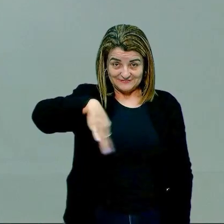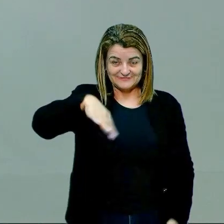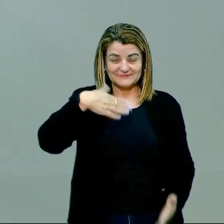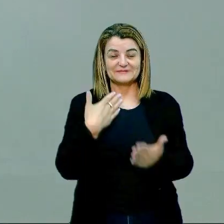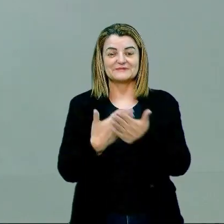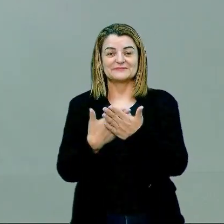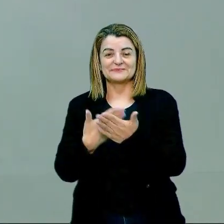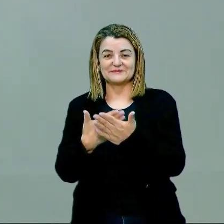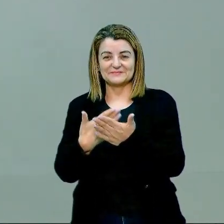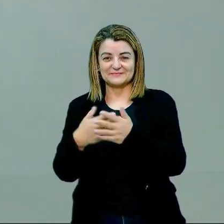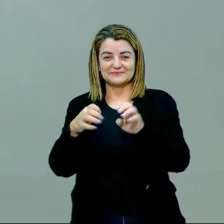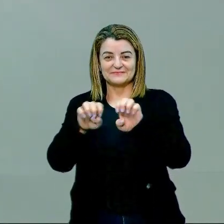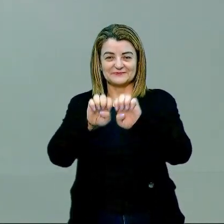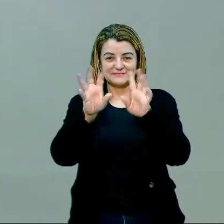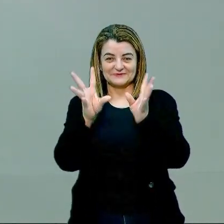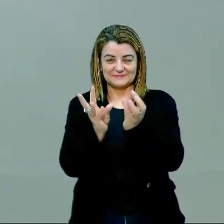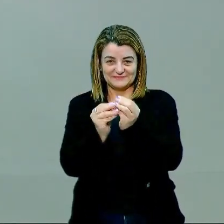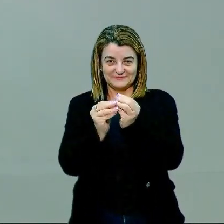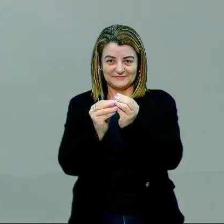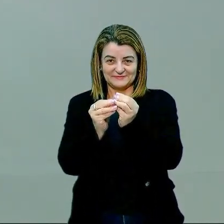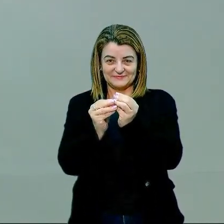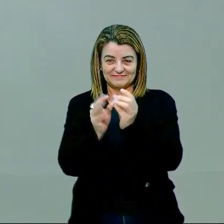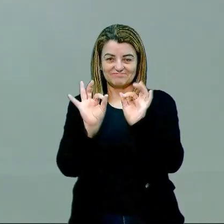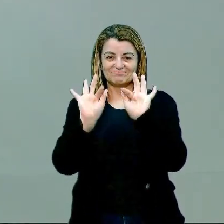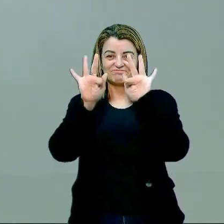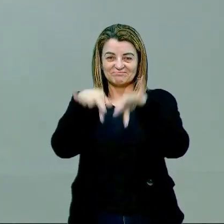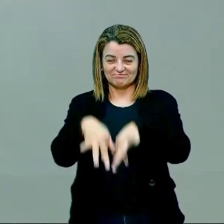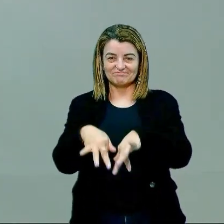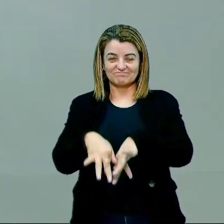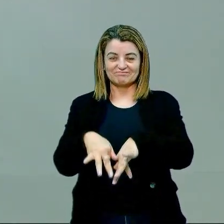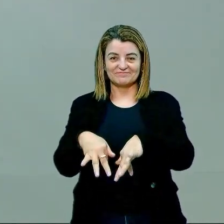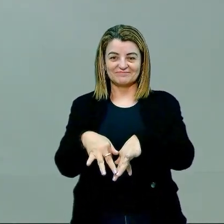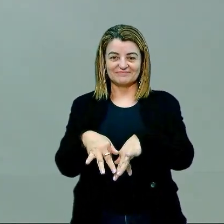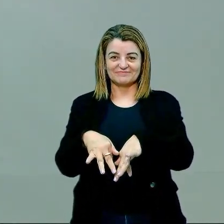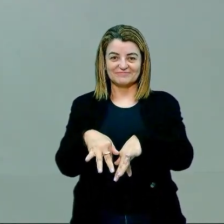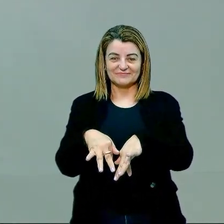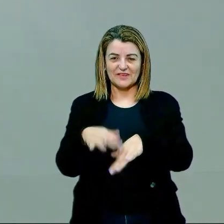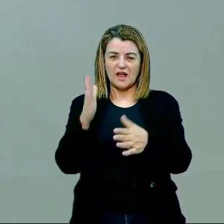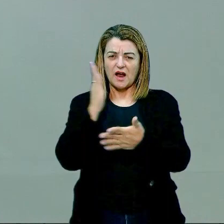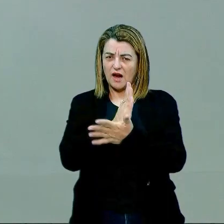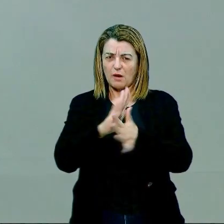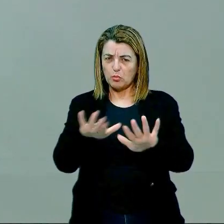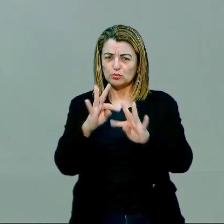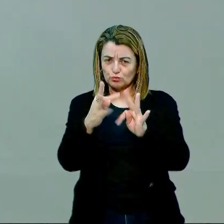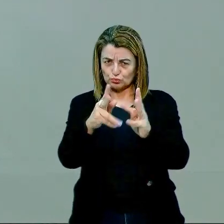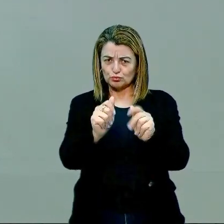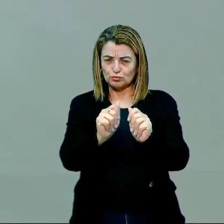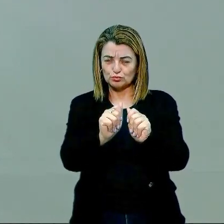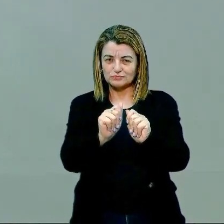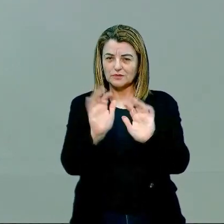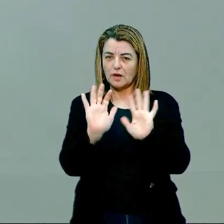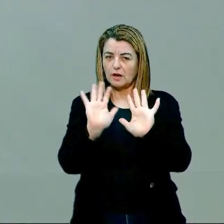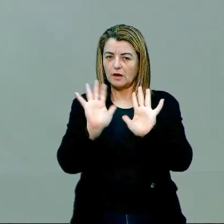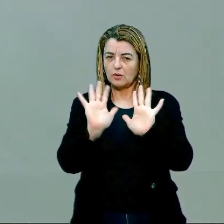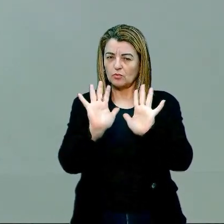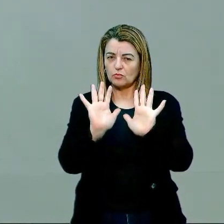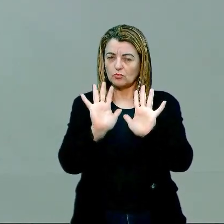nossas aulas sobre ecologia, nós encerramos aqui. Mas acabou tudo, professor? Não.